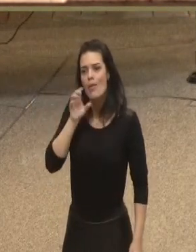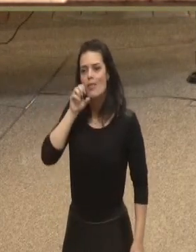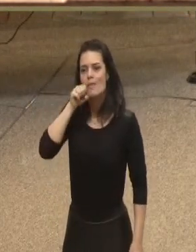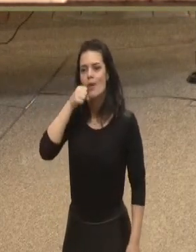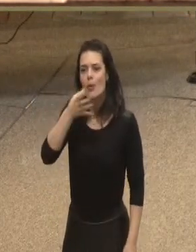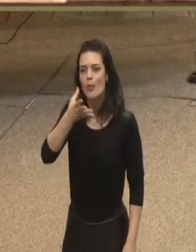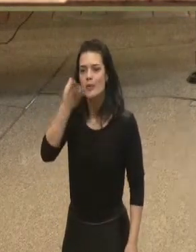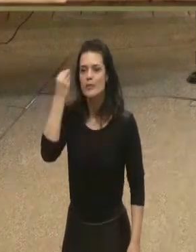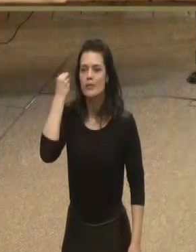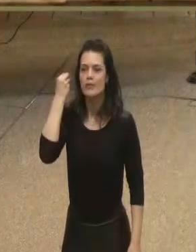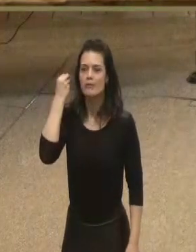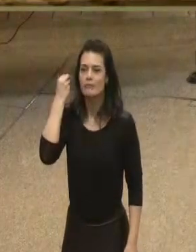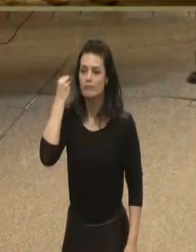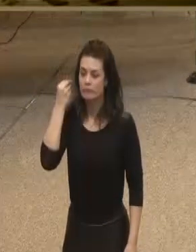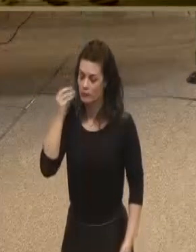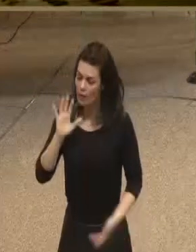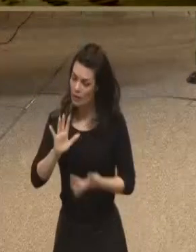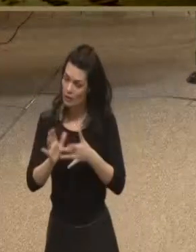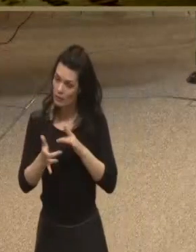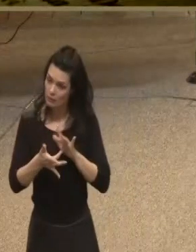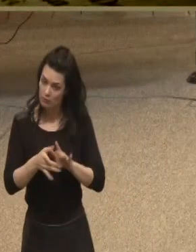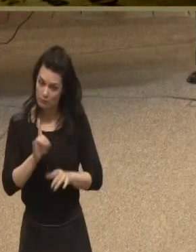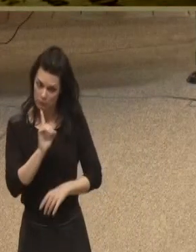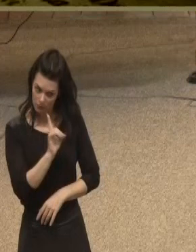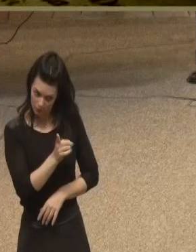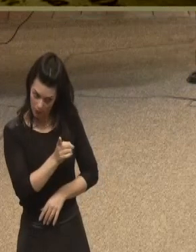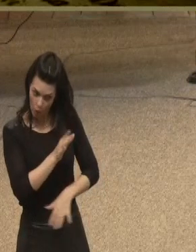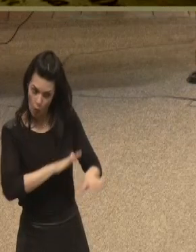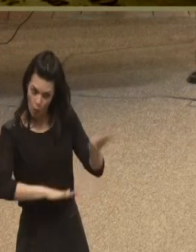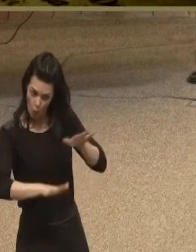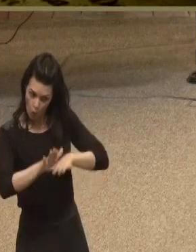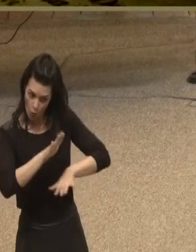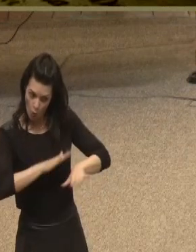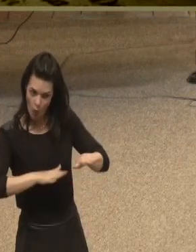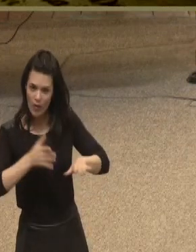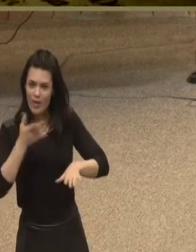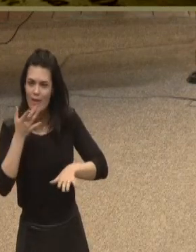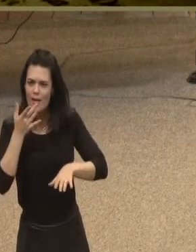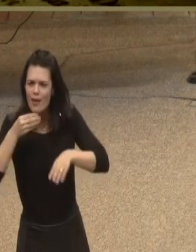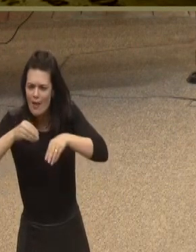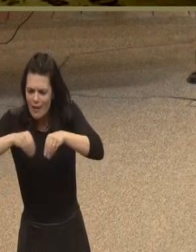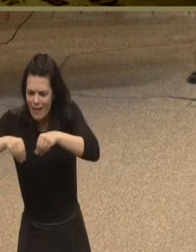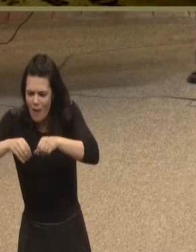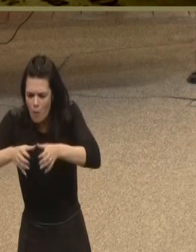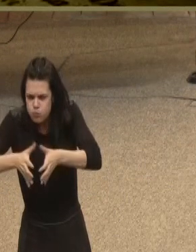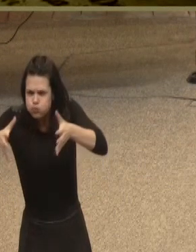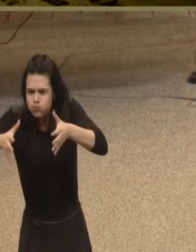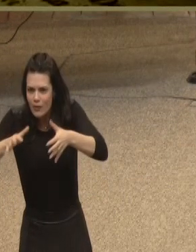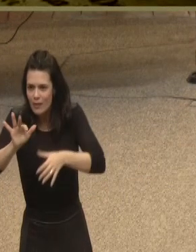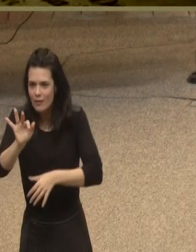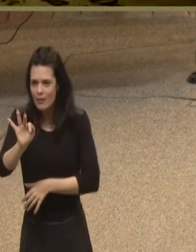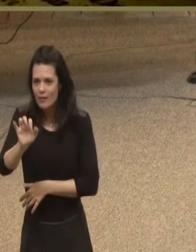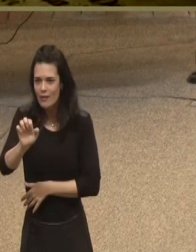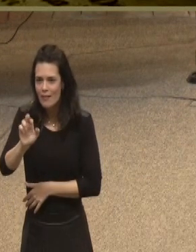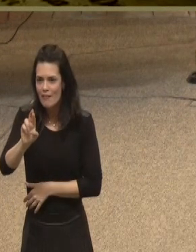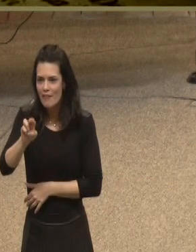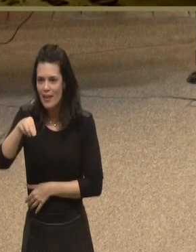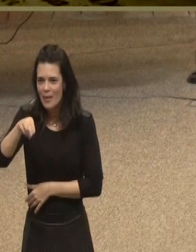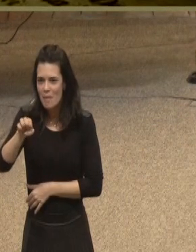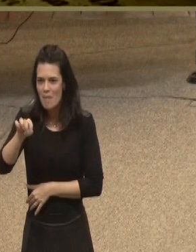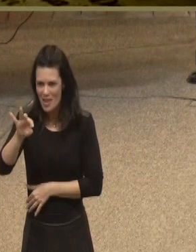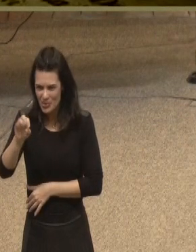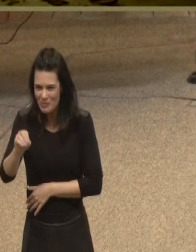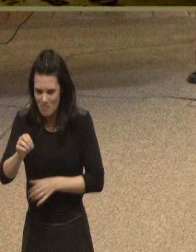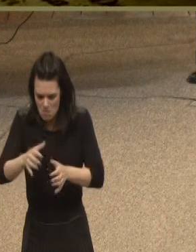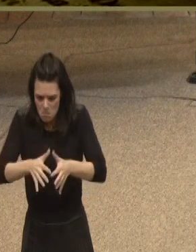disse: vede e acautelai-vos do fermento dos fariseus e dos saduceus. Eles, porém,